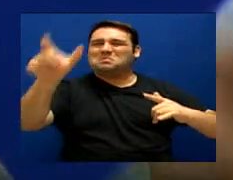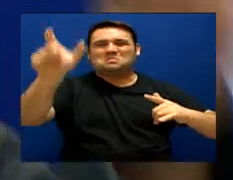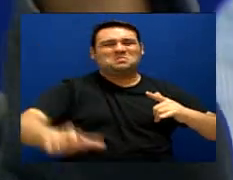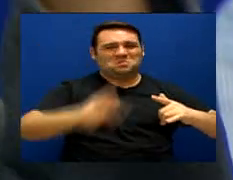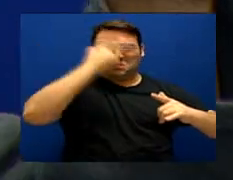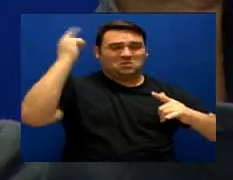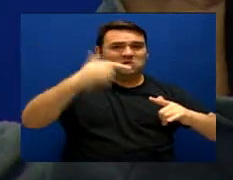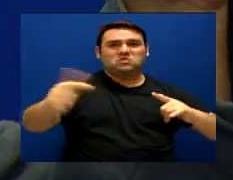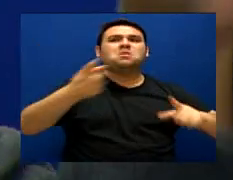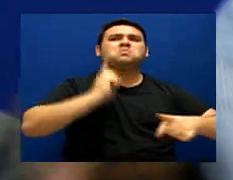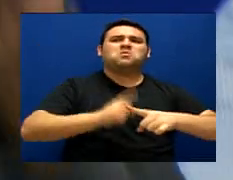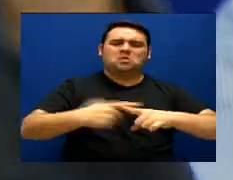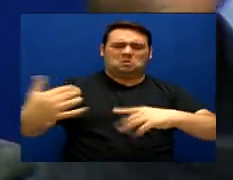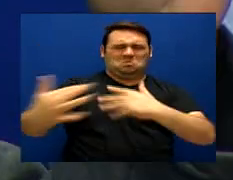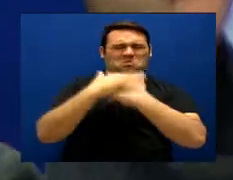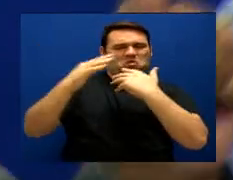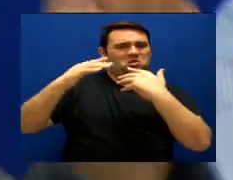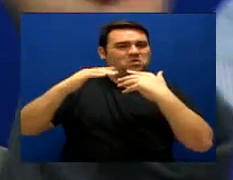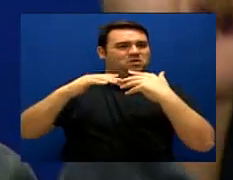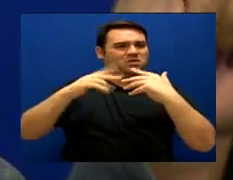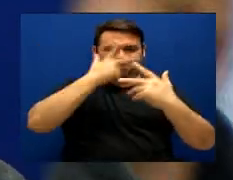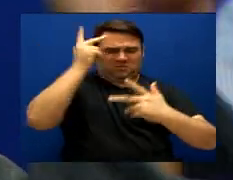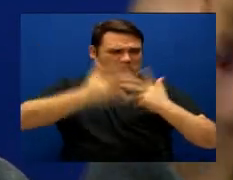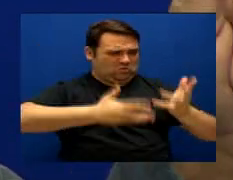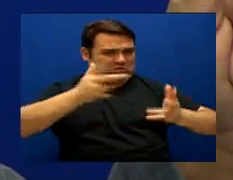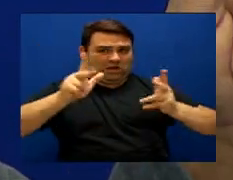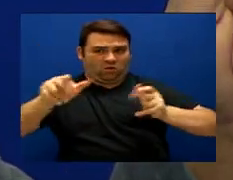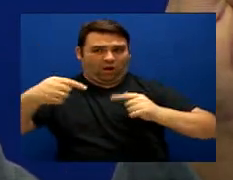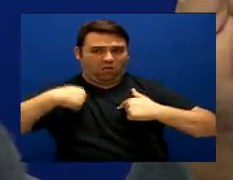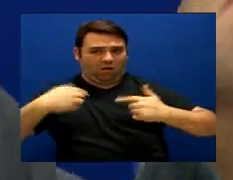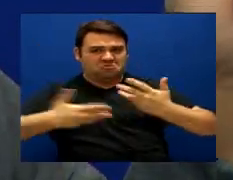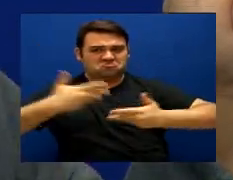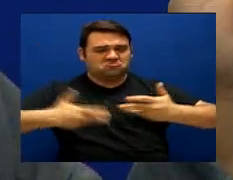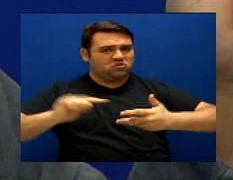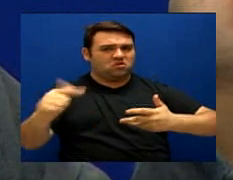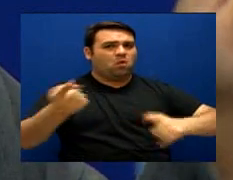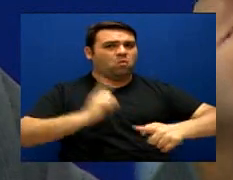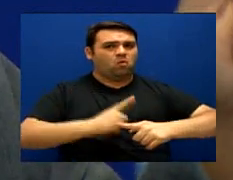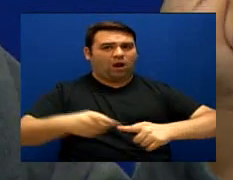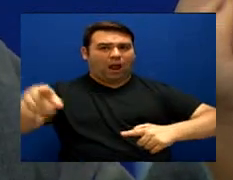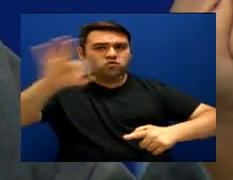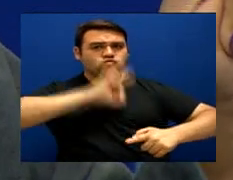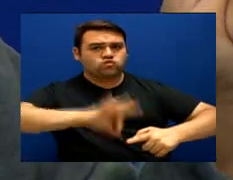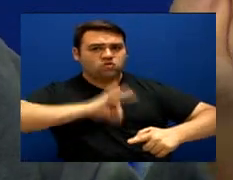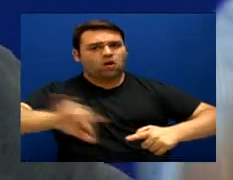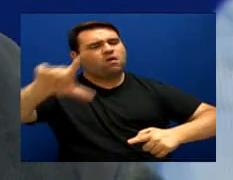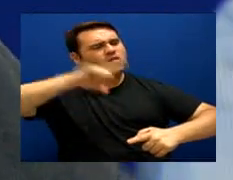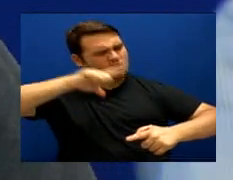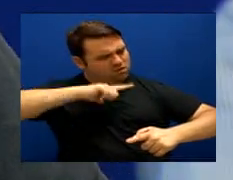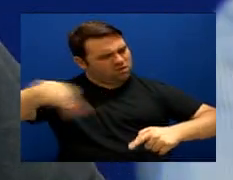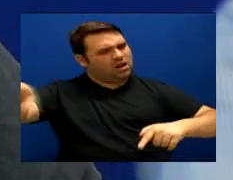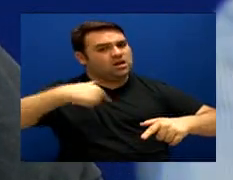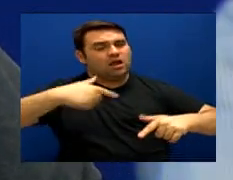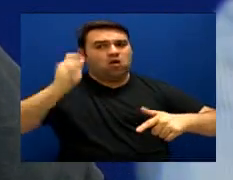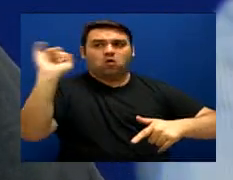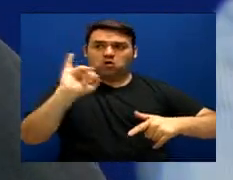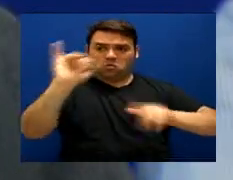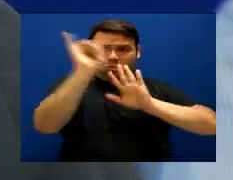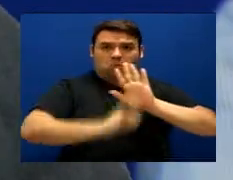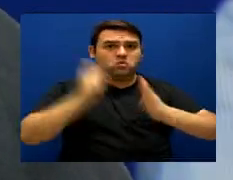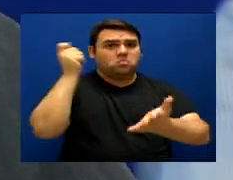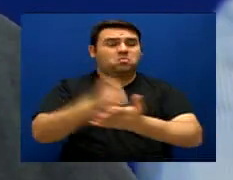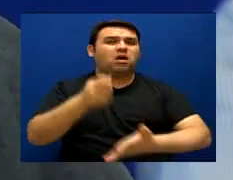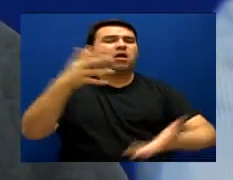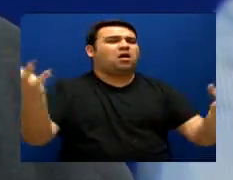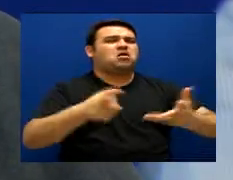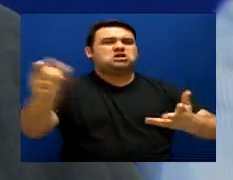humano, porque ele não deveria tratar jamais uma pessoa do jeito que ele me tratou, porque ele ganha, ele tem o salário dele, porque eu pago imposto.